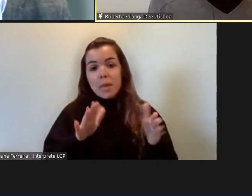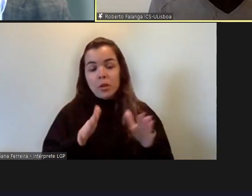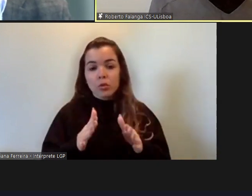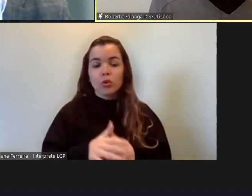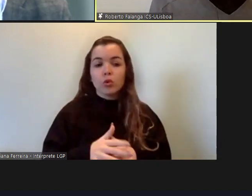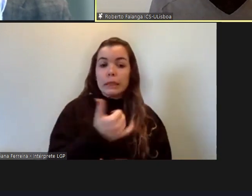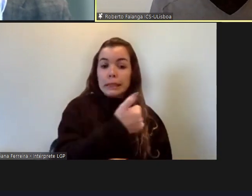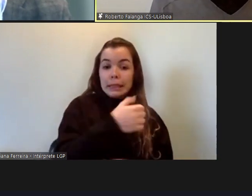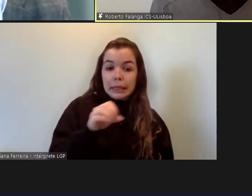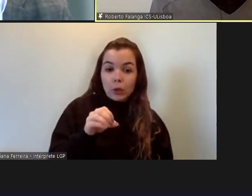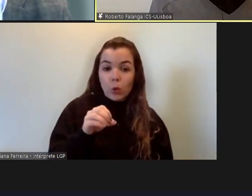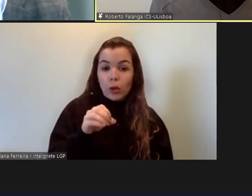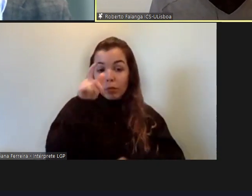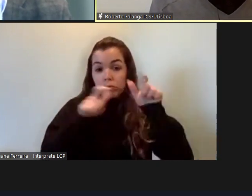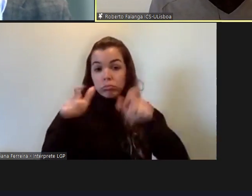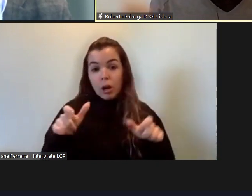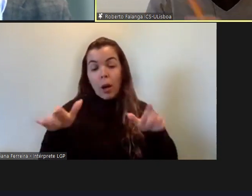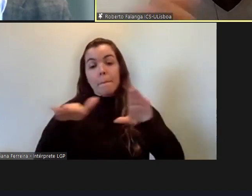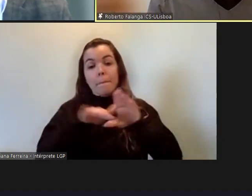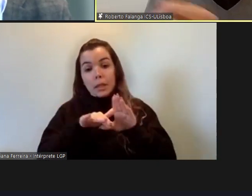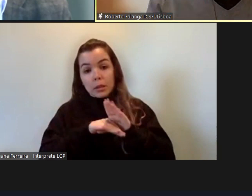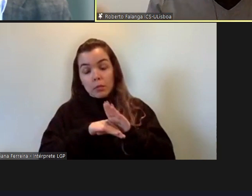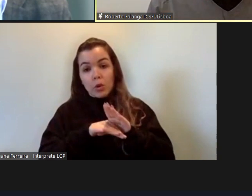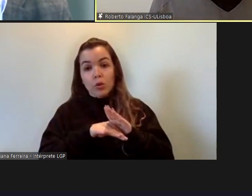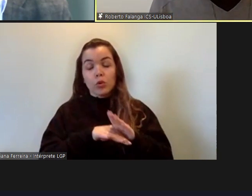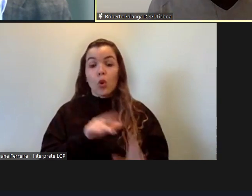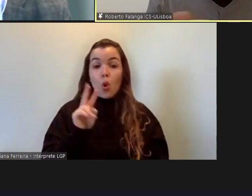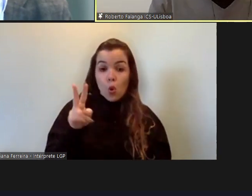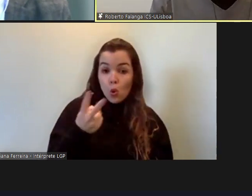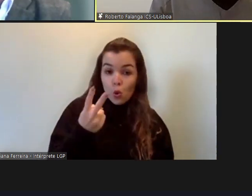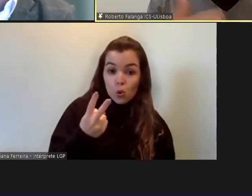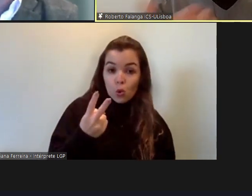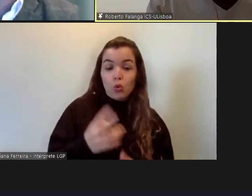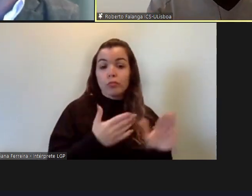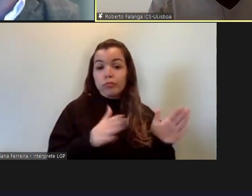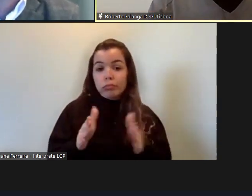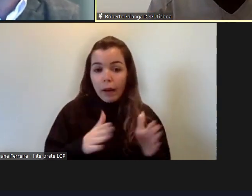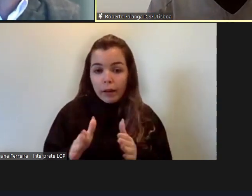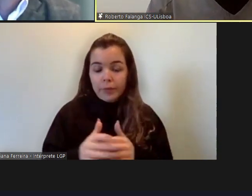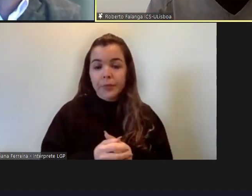50 participantes em 2 edições do Conselho de Cidadãos, uma primeira